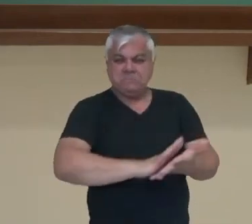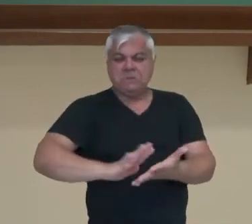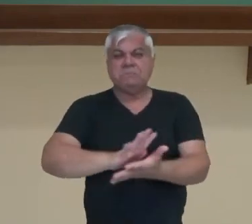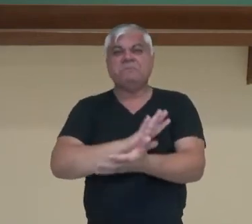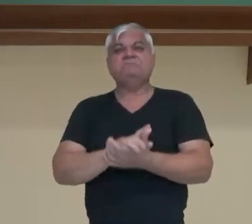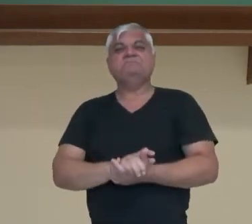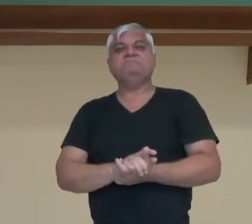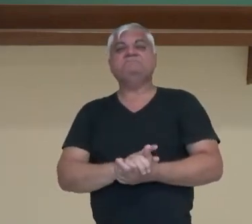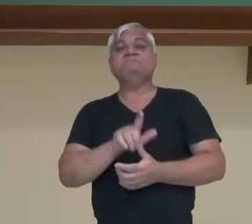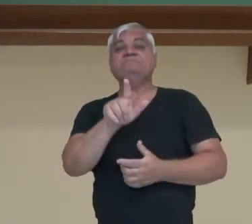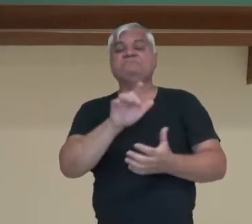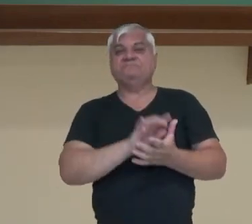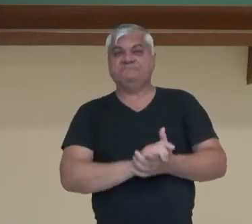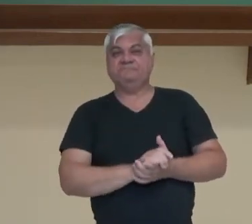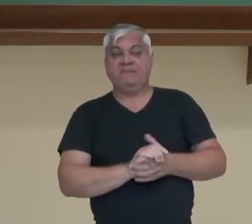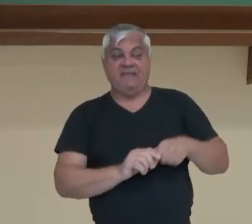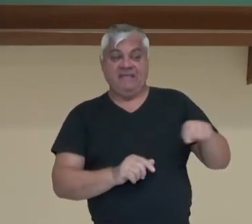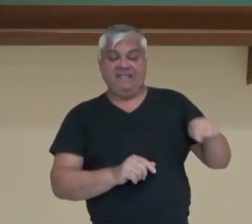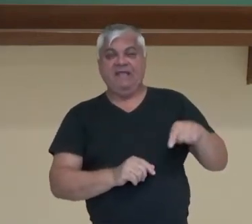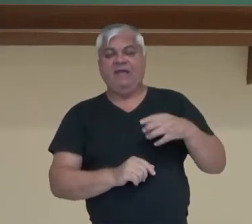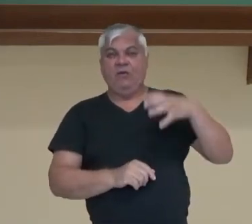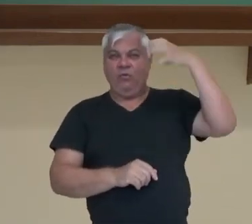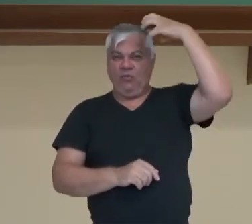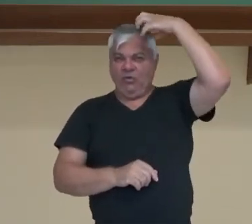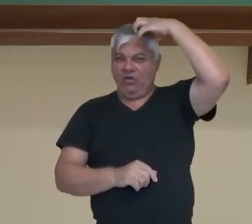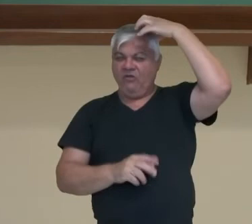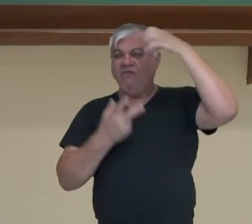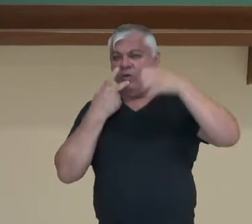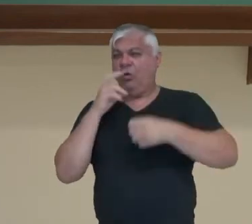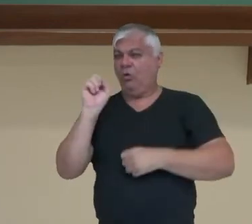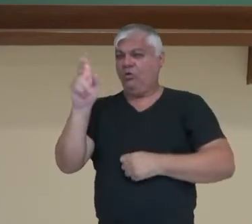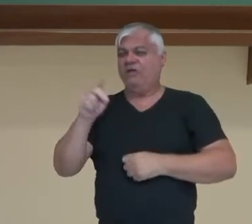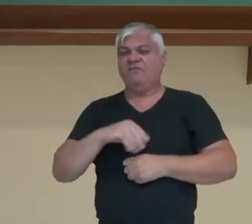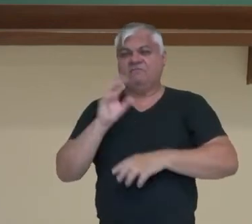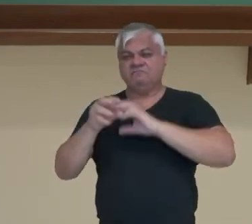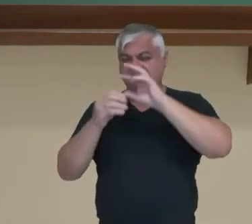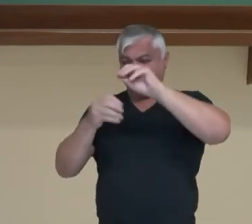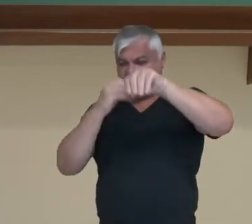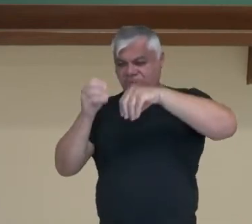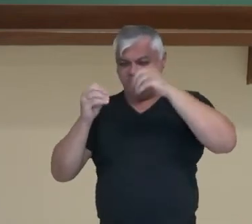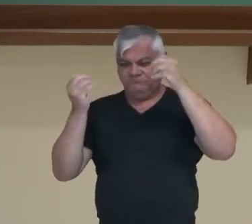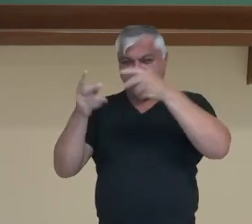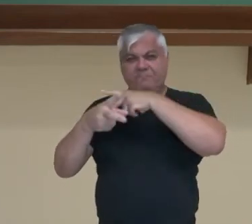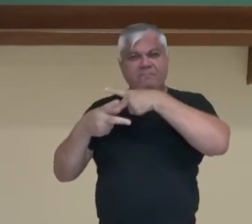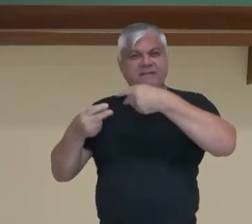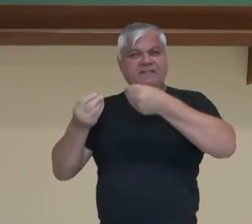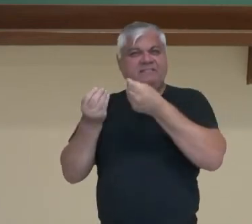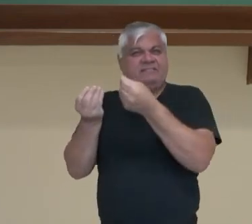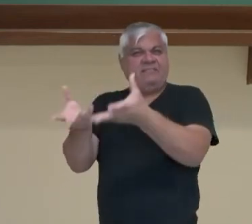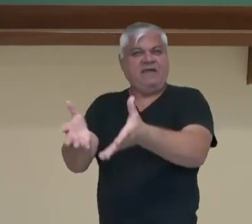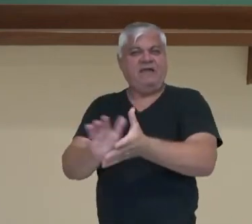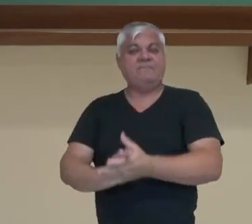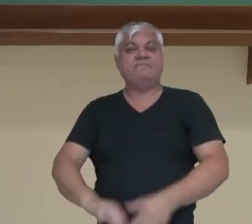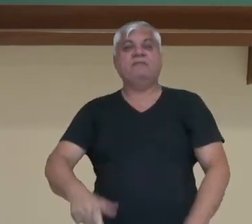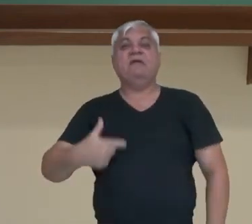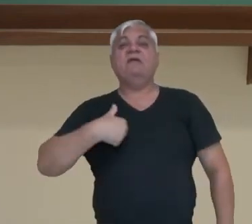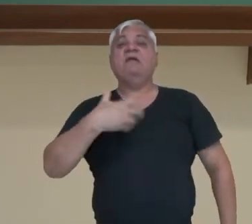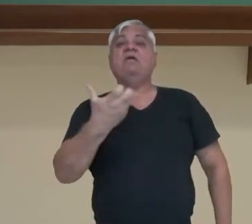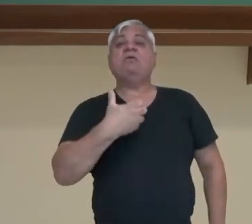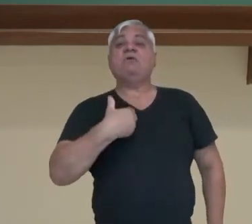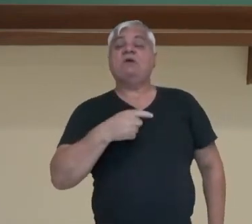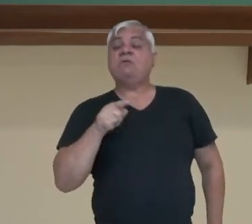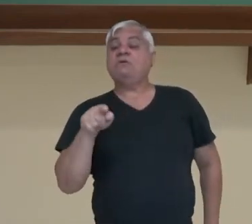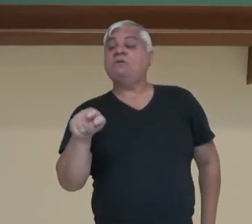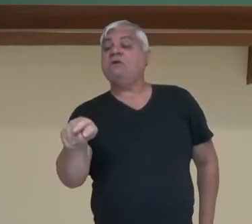daí o rei Minos falou: pode deixar, eu vou fazer uma oferenda bem legal para o senhor, tudo mais, senhor Poseidon. Aí o Poseidon: eu quero